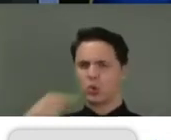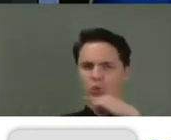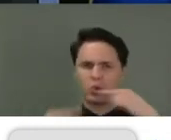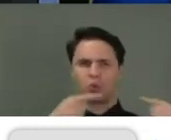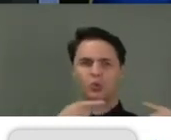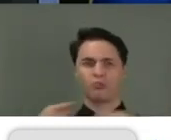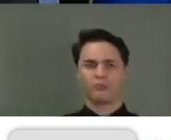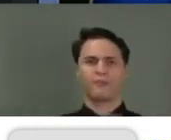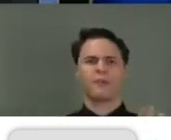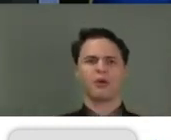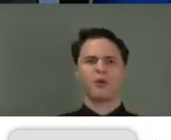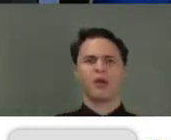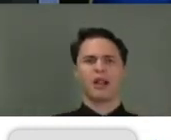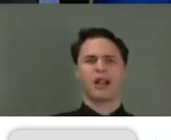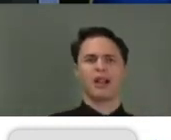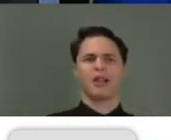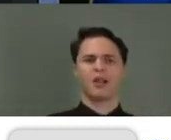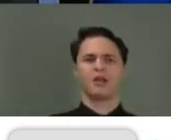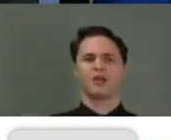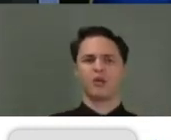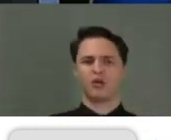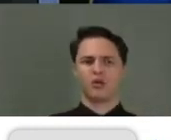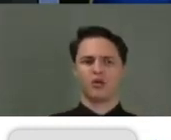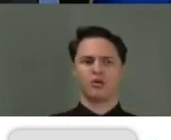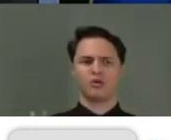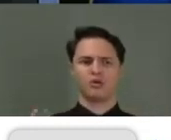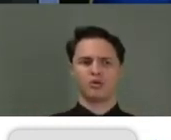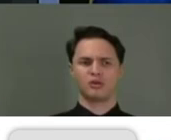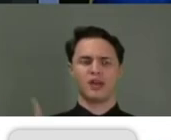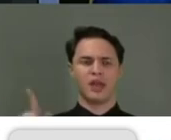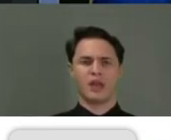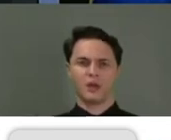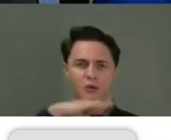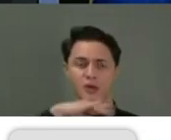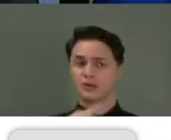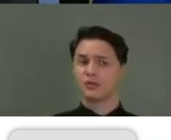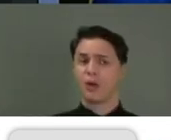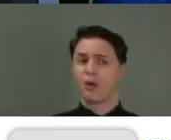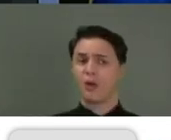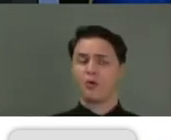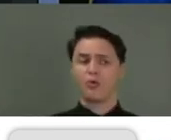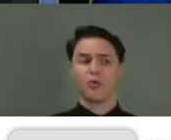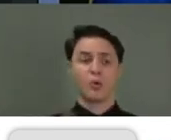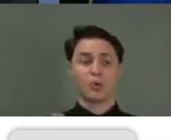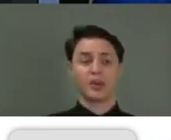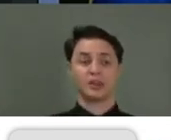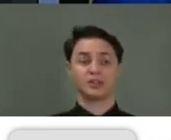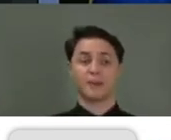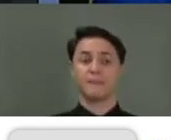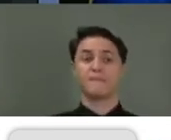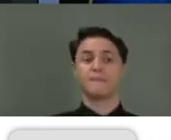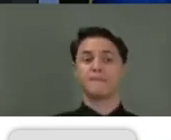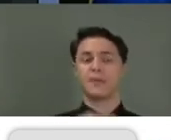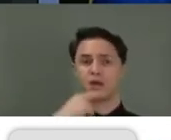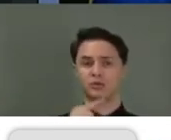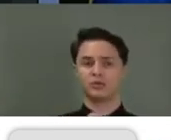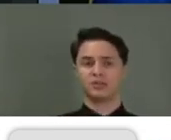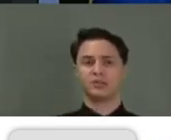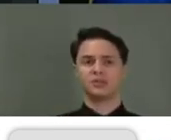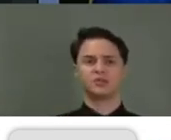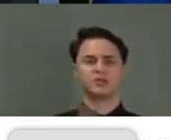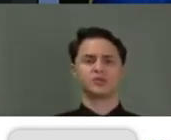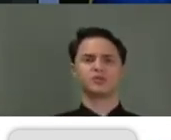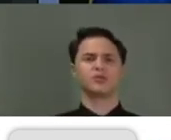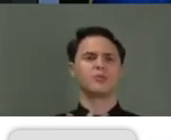questionando que a lei de cotas É algo ruim o que está se questionando é que a gente não